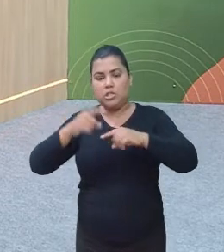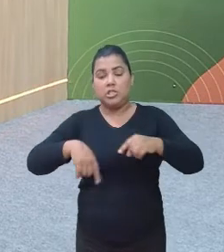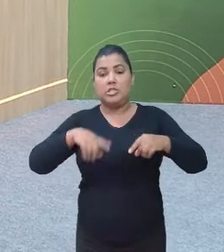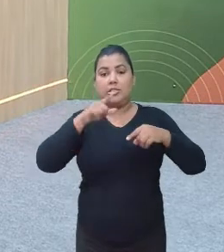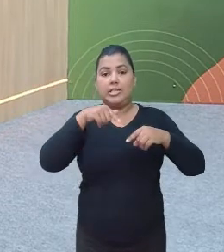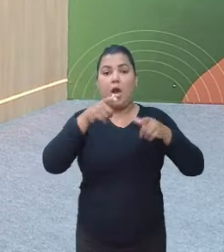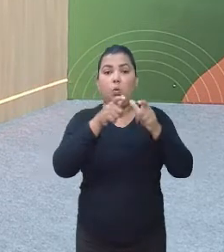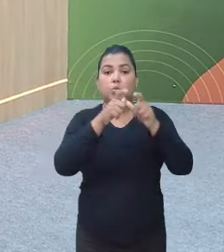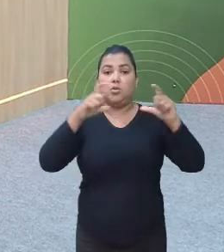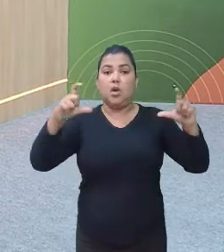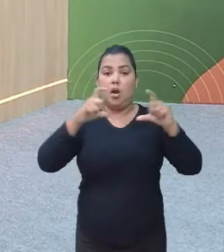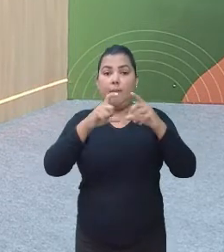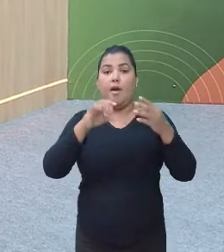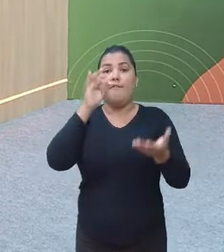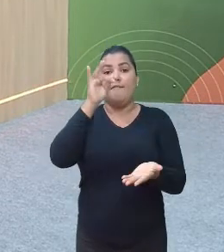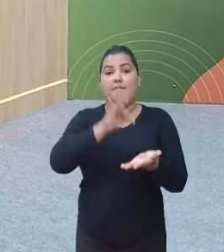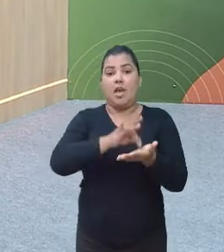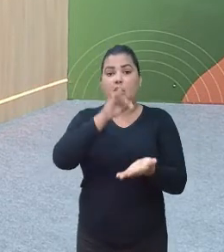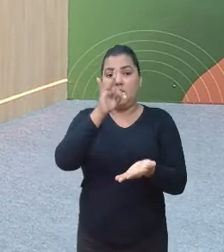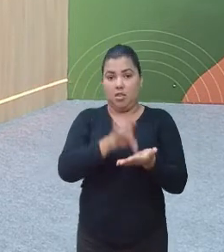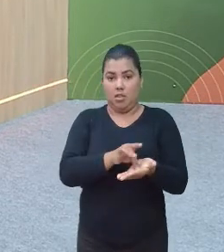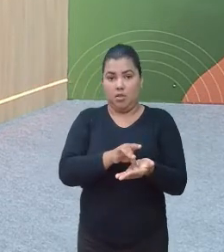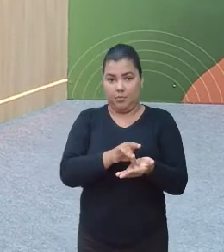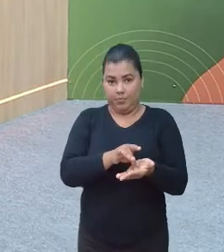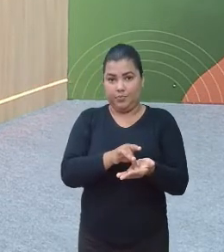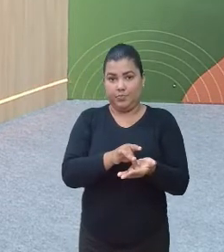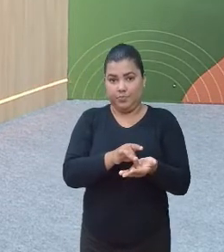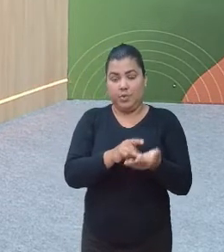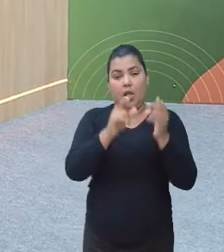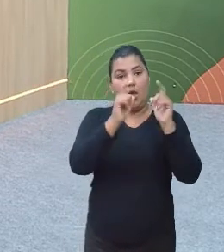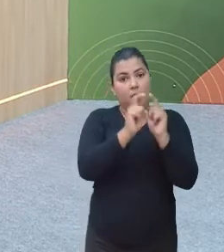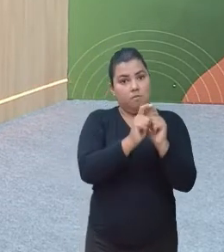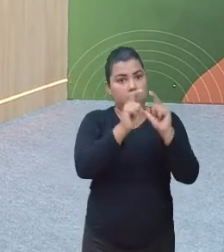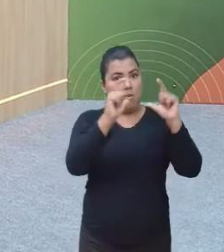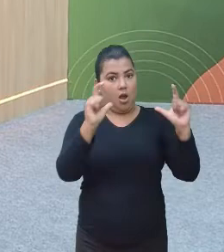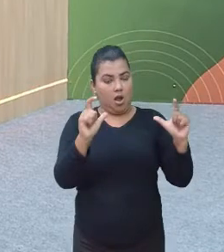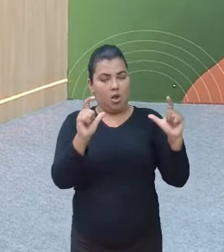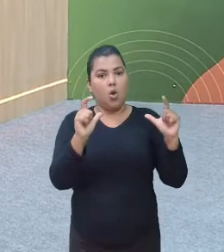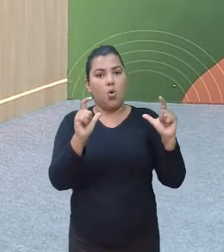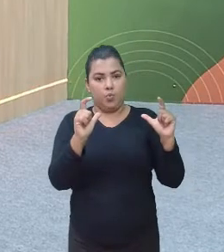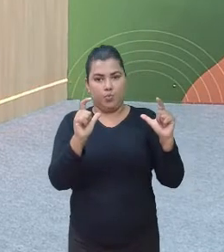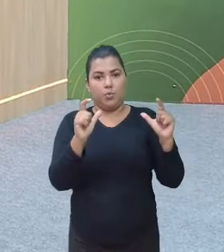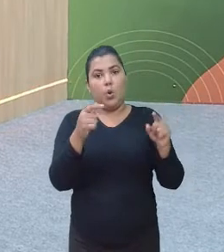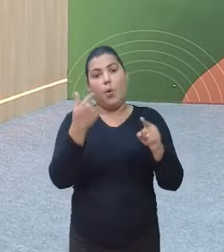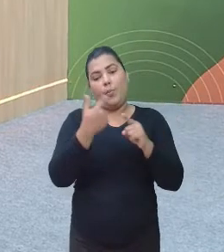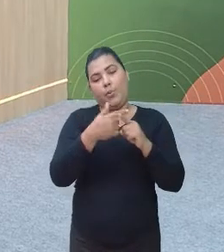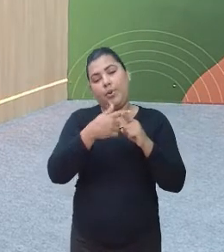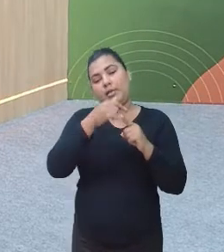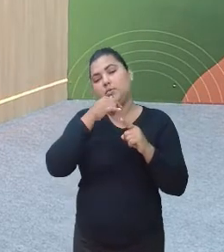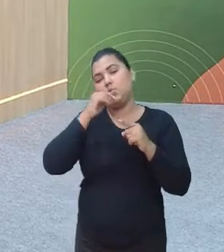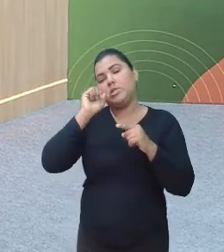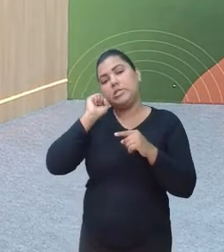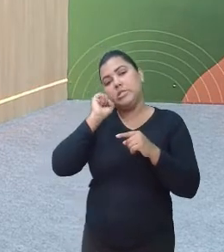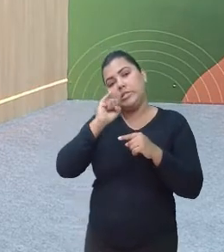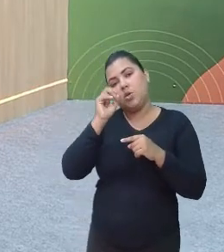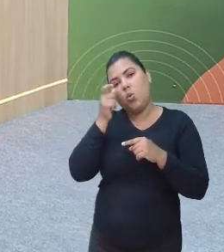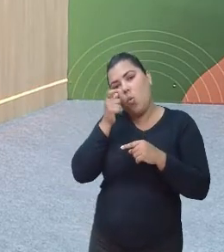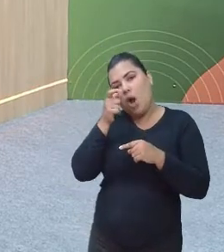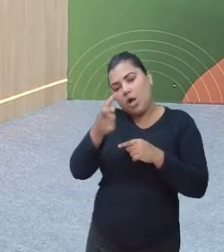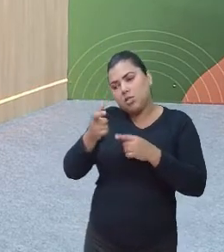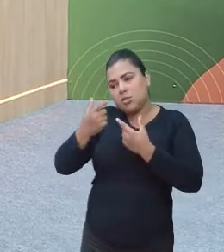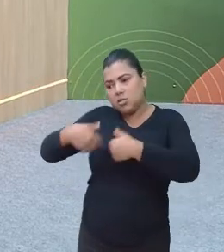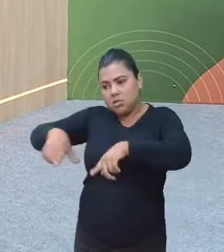tamanho real. Está num tamanho relativamente maior do que se eu estivesse vendo pela TV ou se eu estivesse vendo